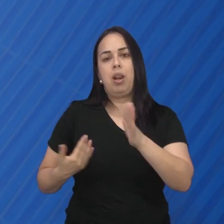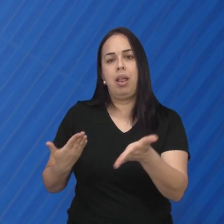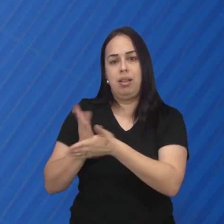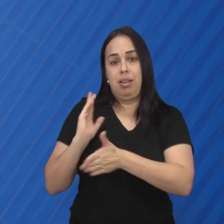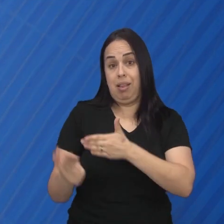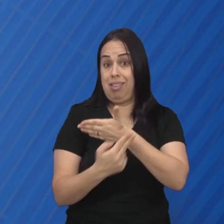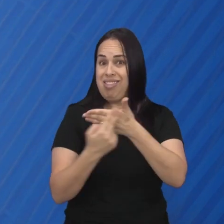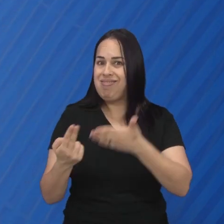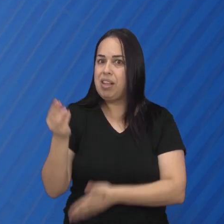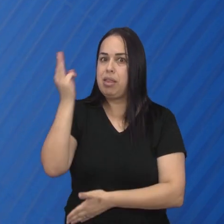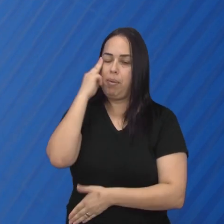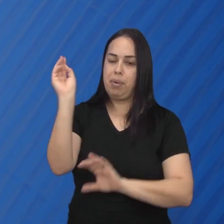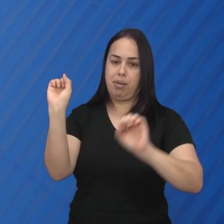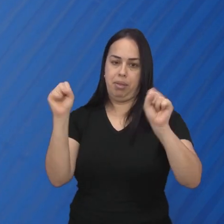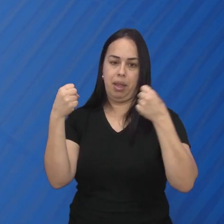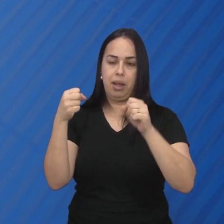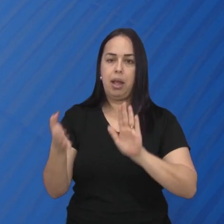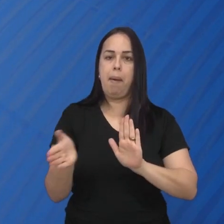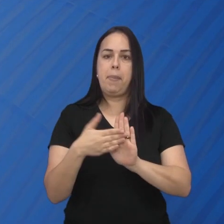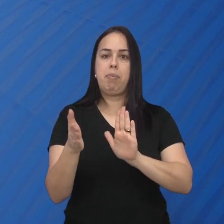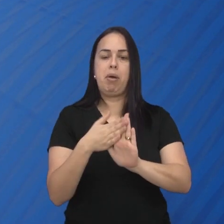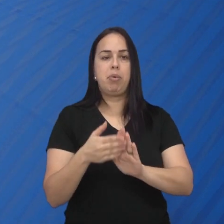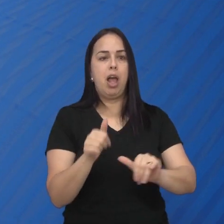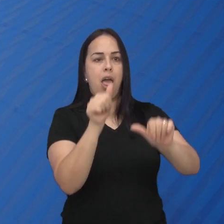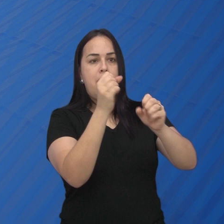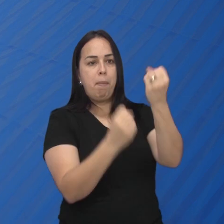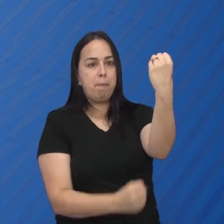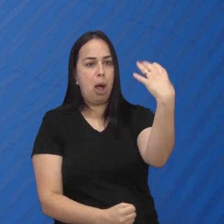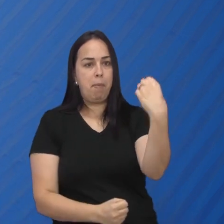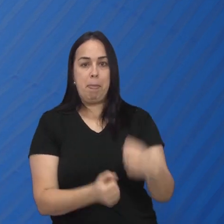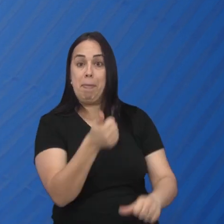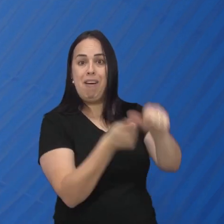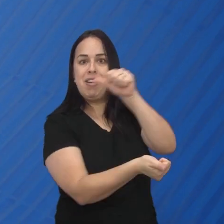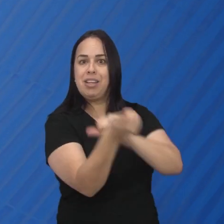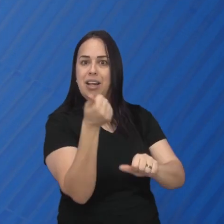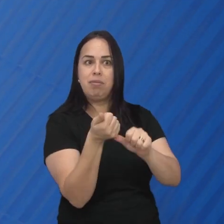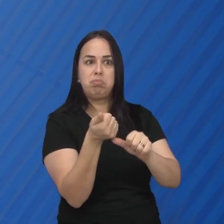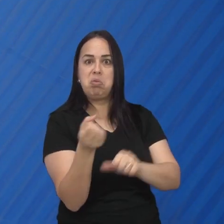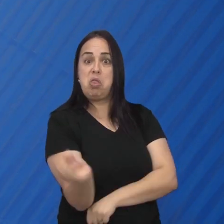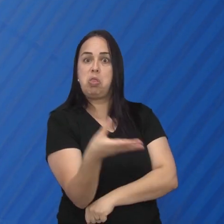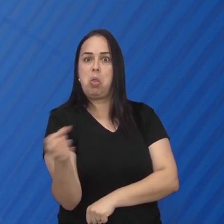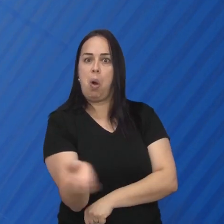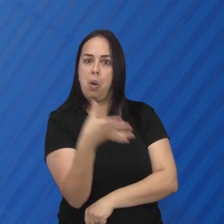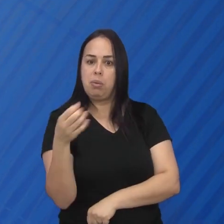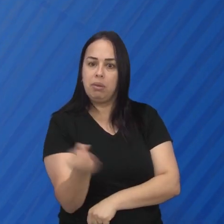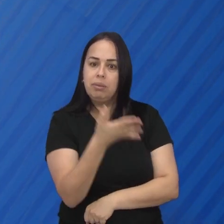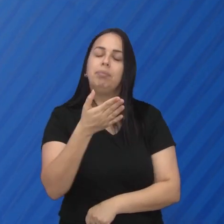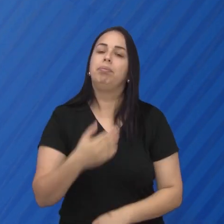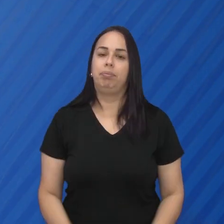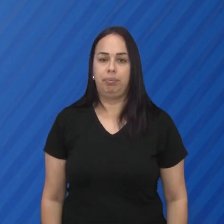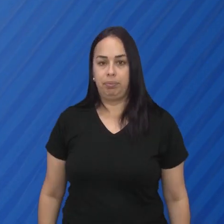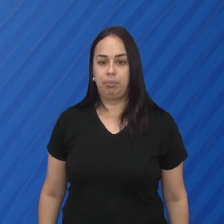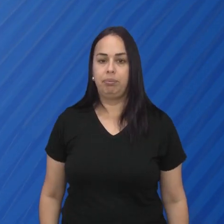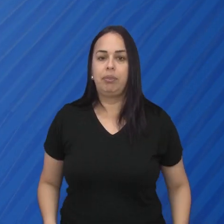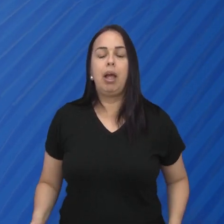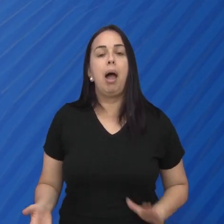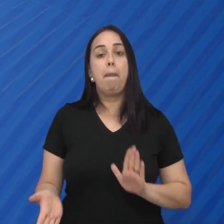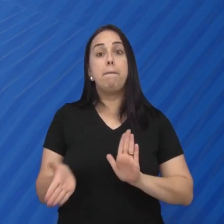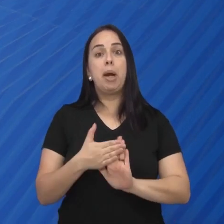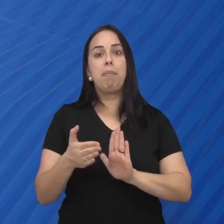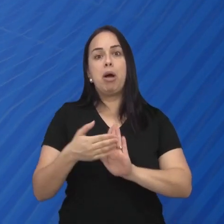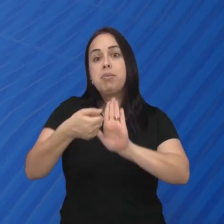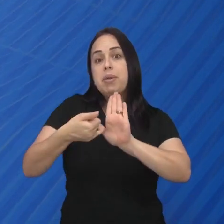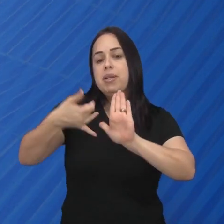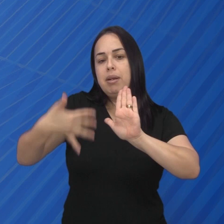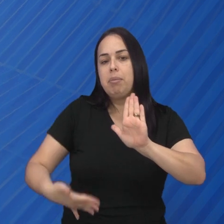de lei do vereador Marcão da Academia que propõe revitalização e modernização do sistema semafórico da cidade. Com